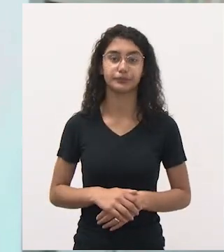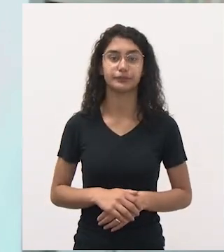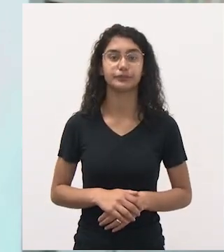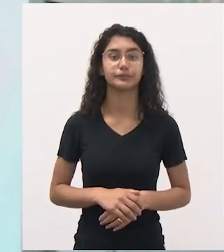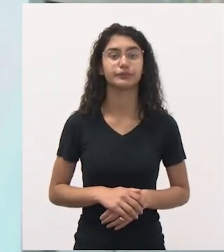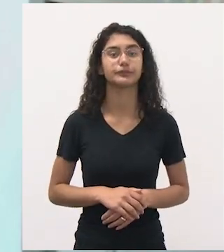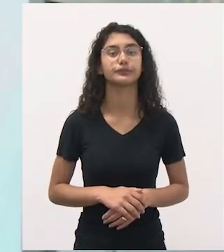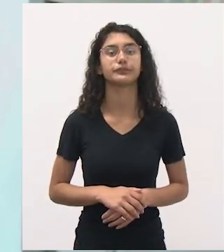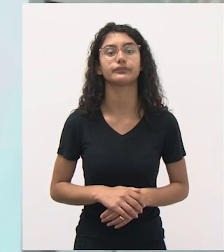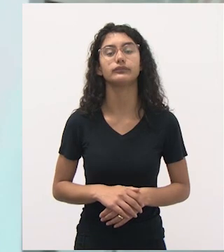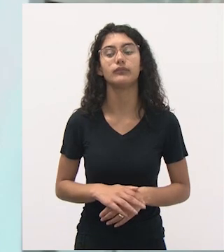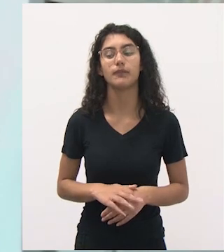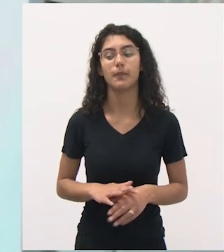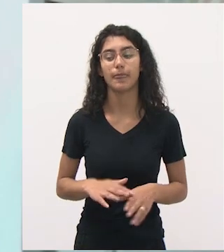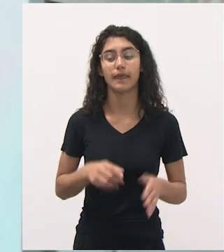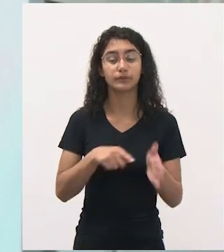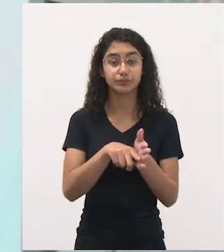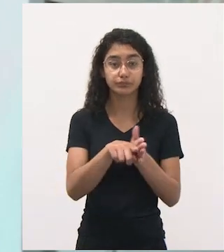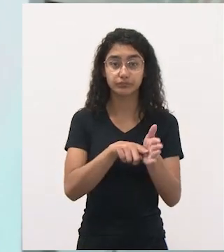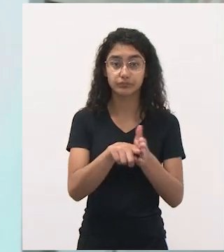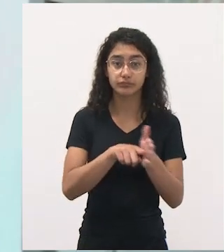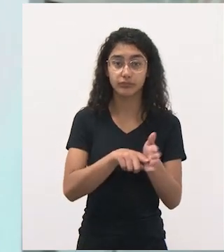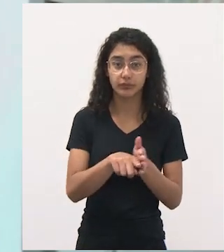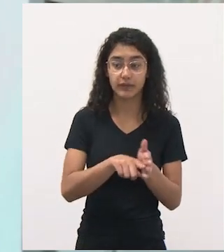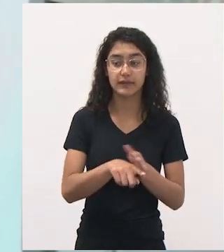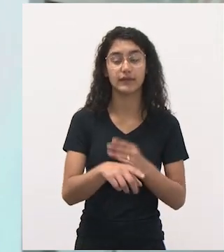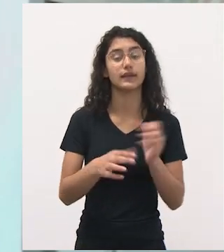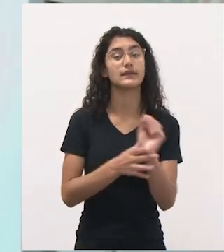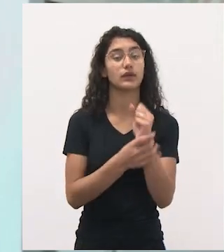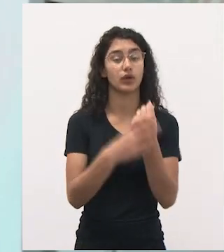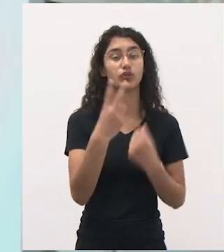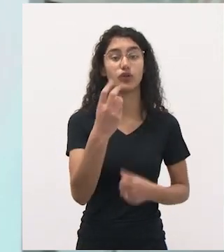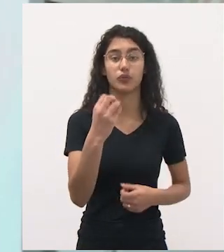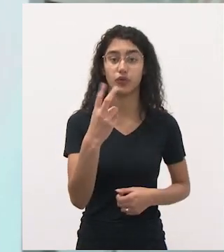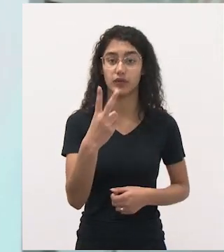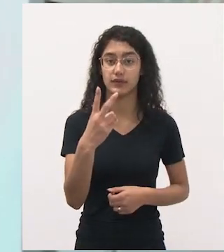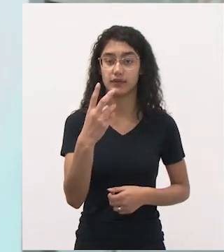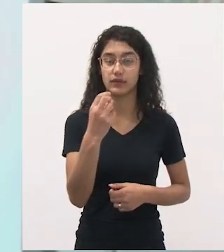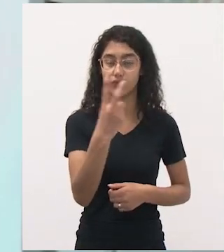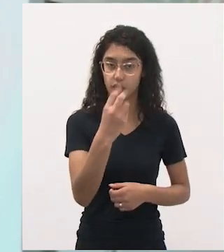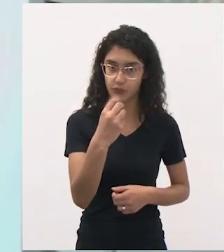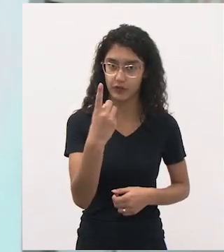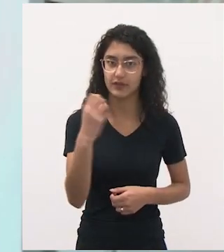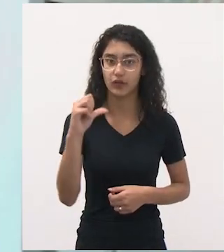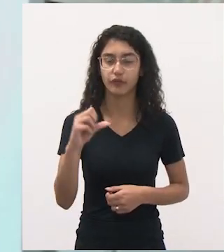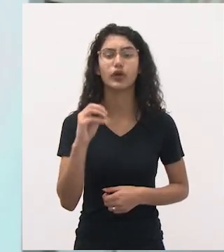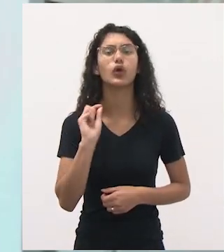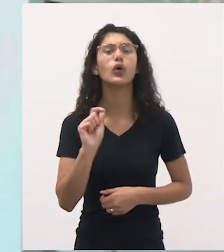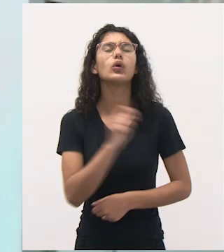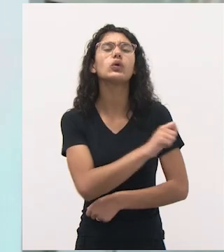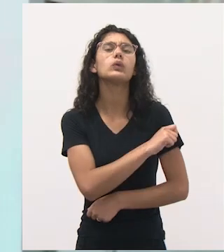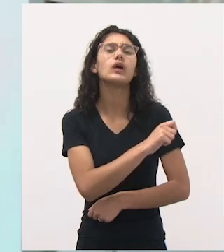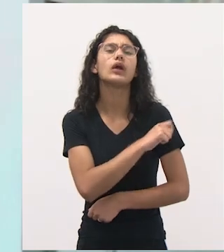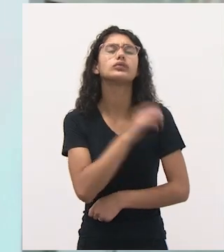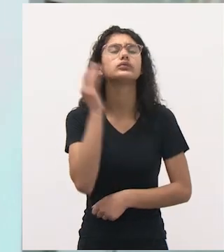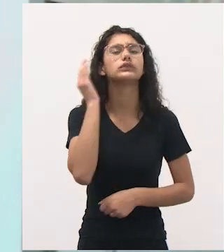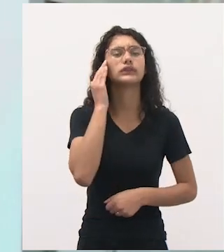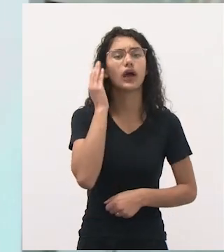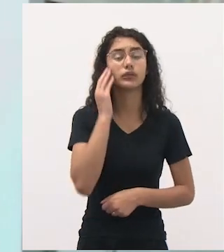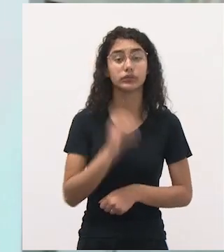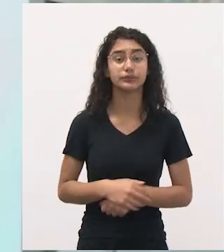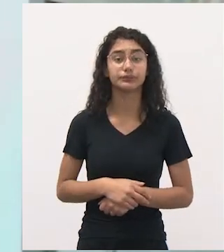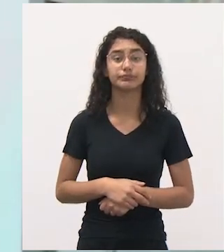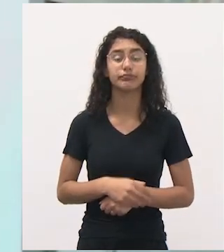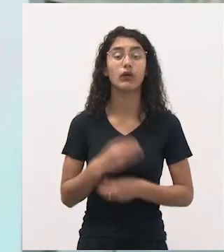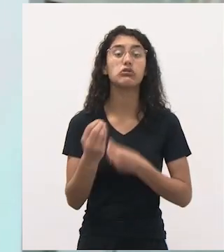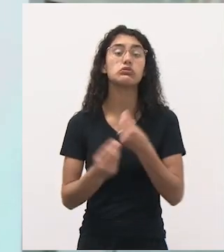diagnóstico seguro, que é o diagnóstico de 2019, o que os nossos alunos sabem e o que os nossos alunos